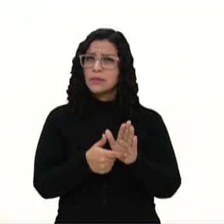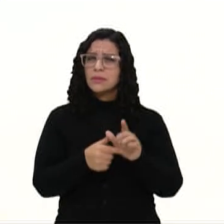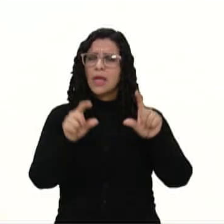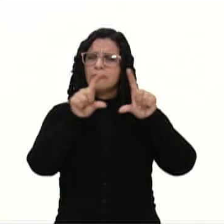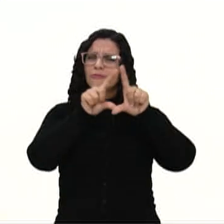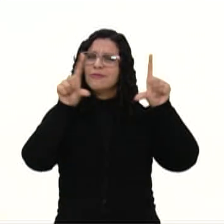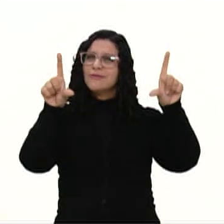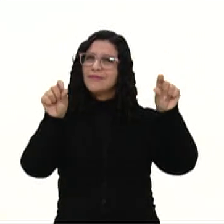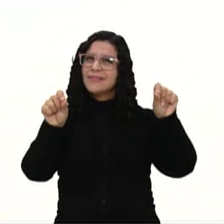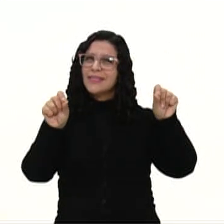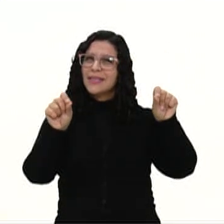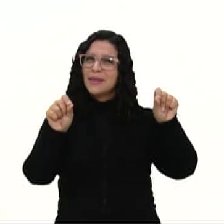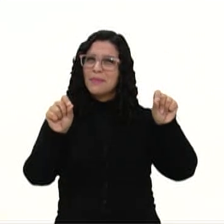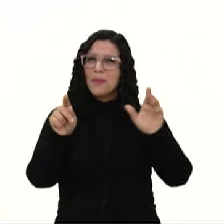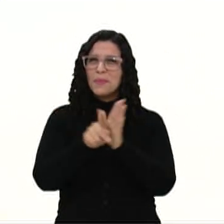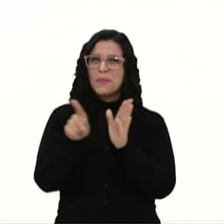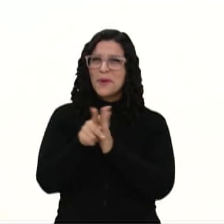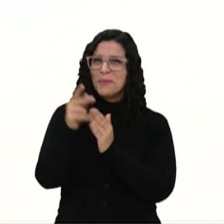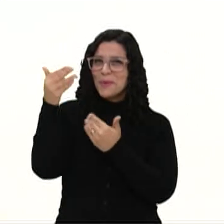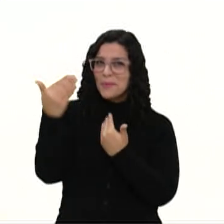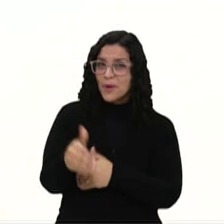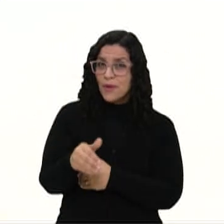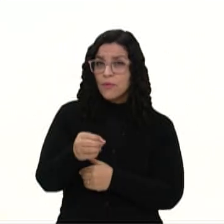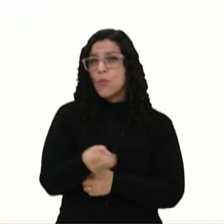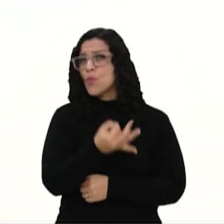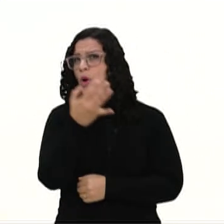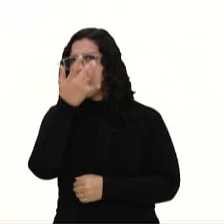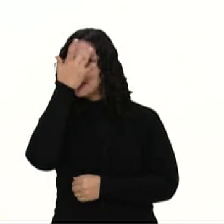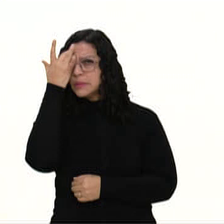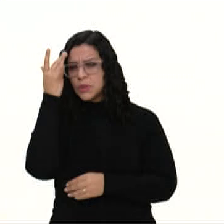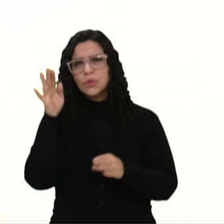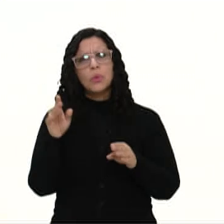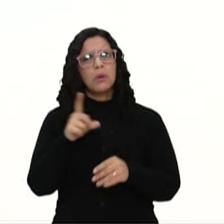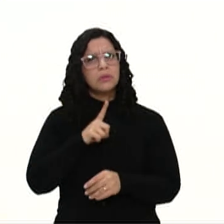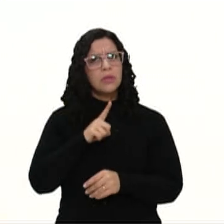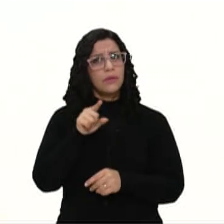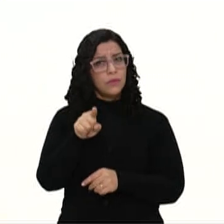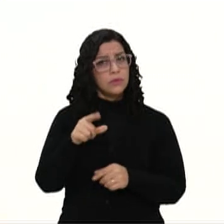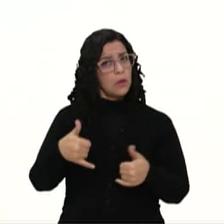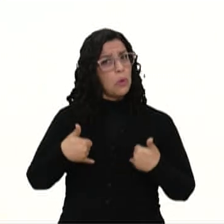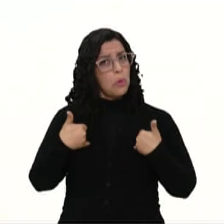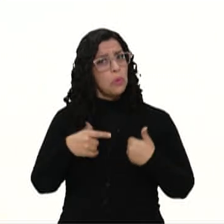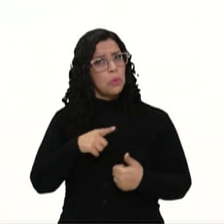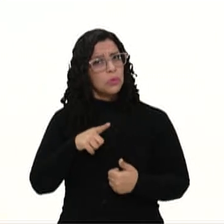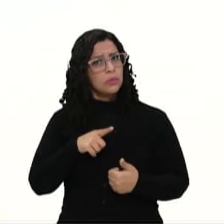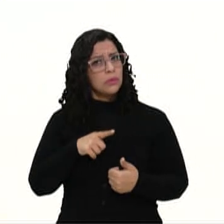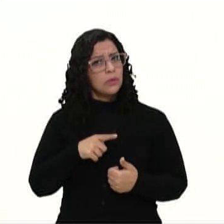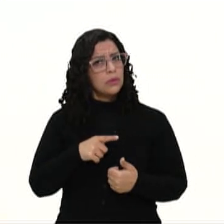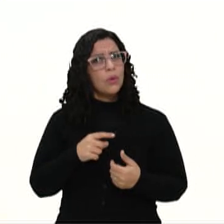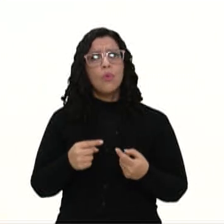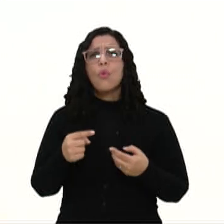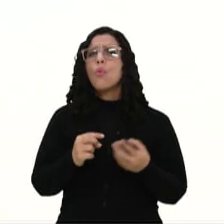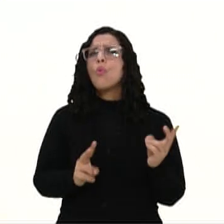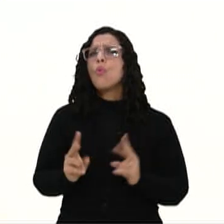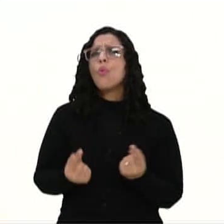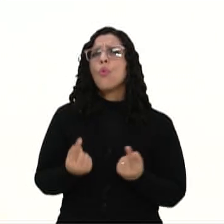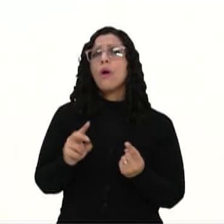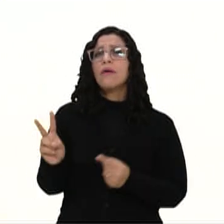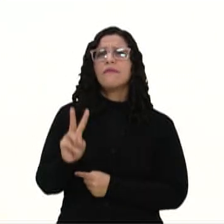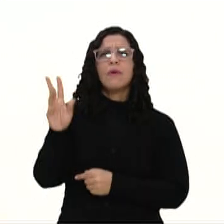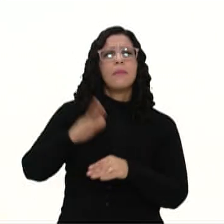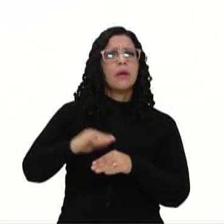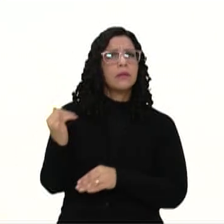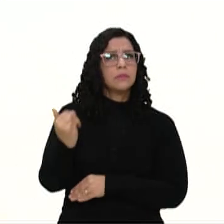folhas de teste. Quantas pessoas além de ti se podem orgulhar de os ter? Quais são os valores que são muito